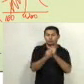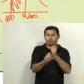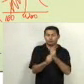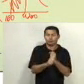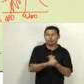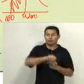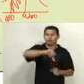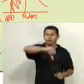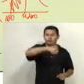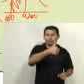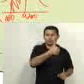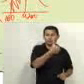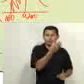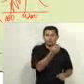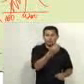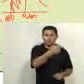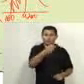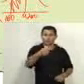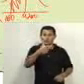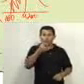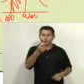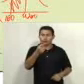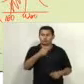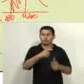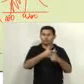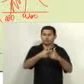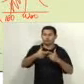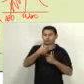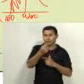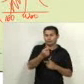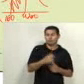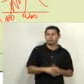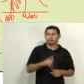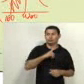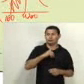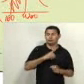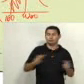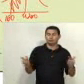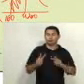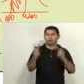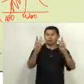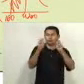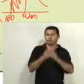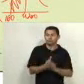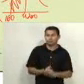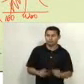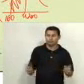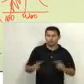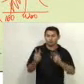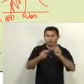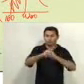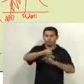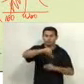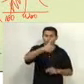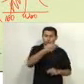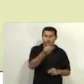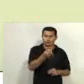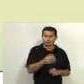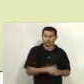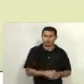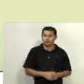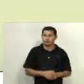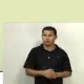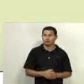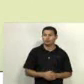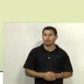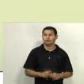tenho 160 menos 200, dividido por 20, eu tenho o valor de 160 menos